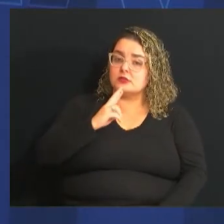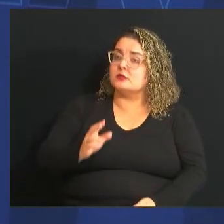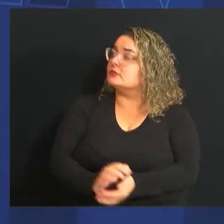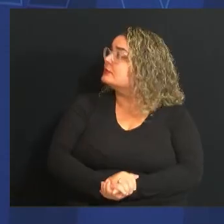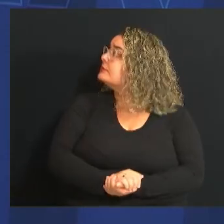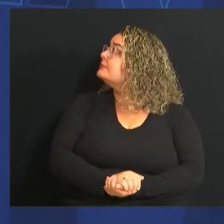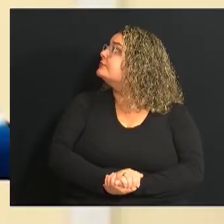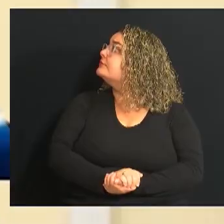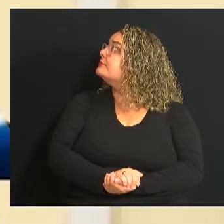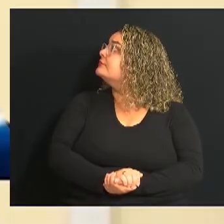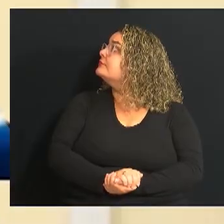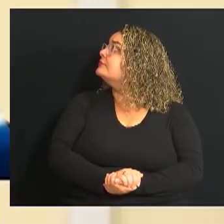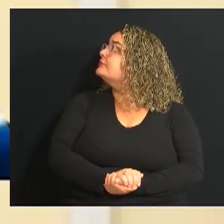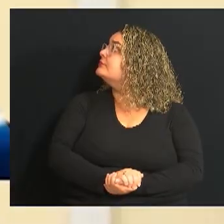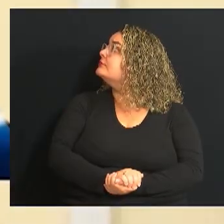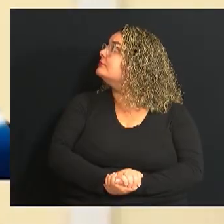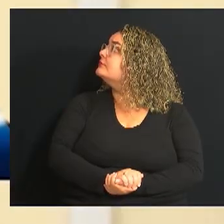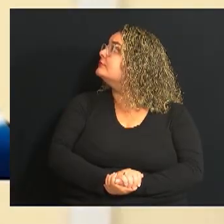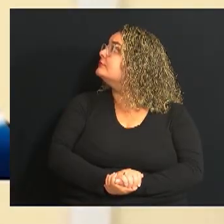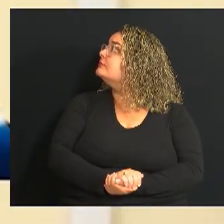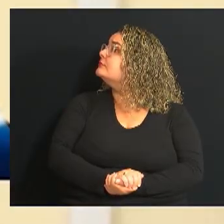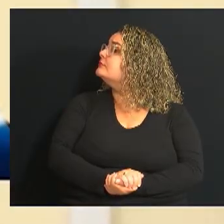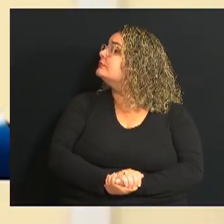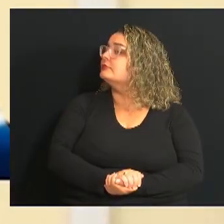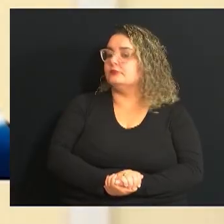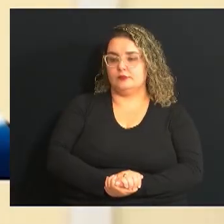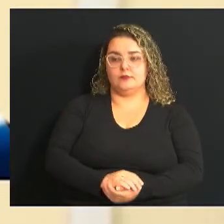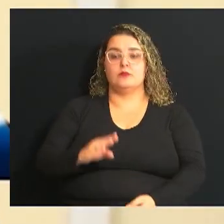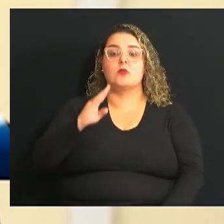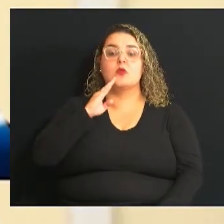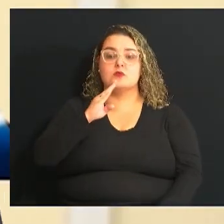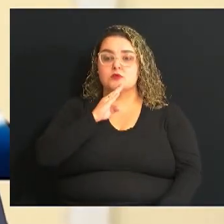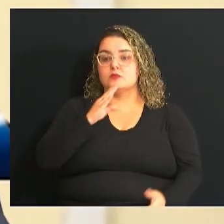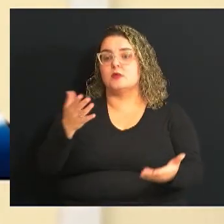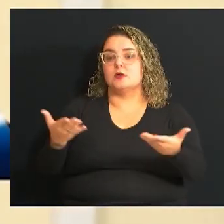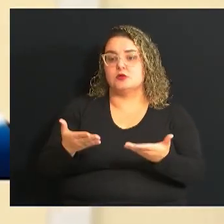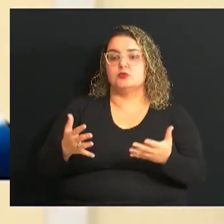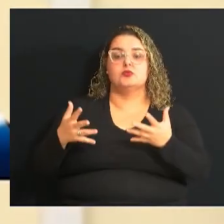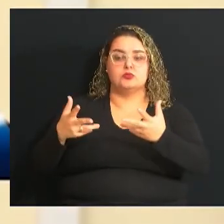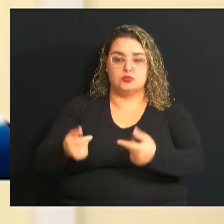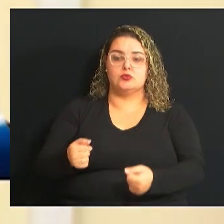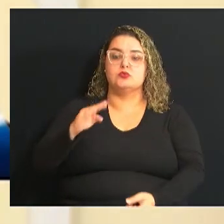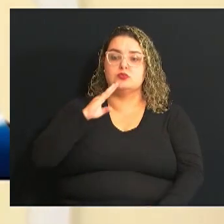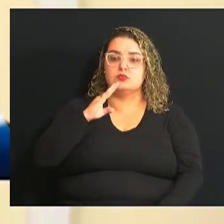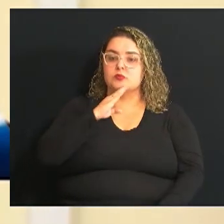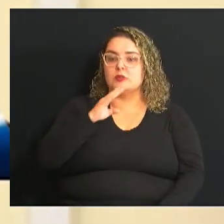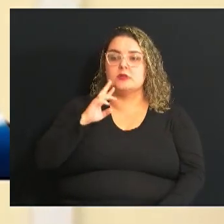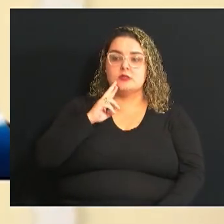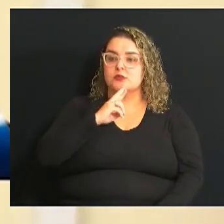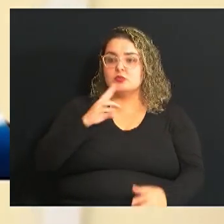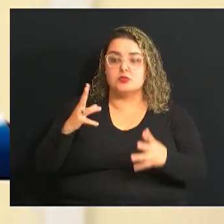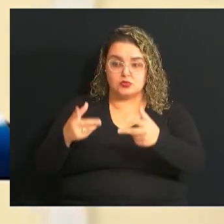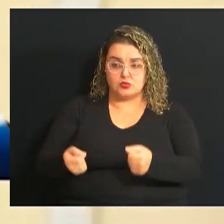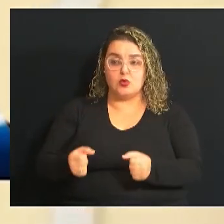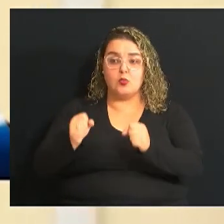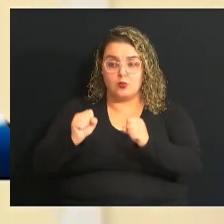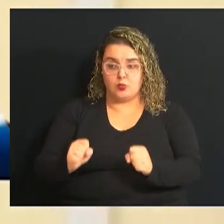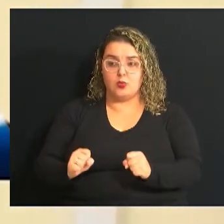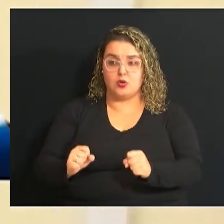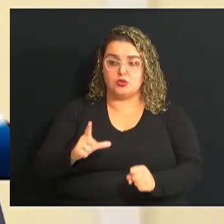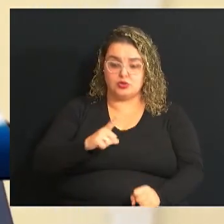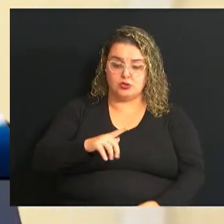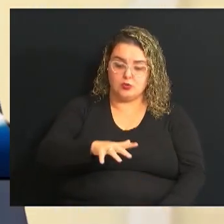dentro dos ecopontos da cidade. Então a gente vai educar e mostrar para a população que hoje a maioria das pessoas